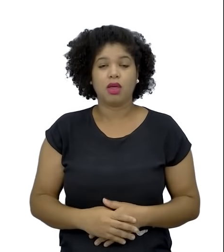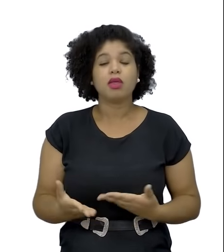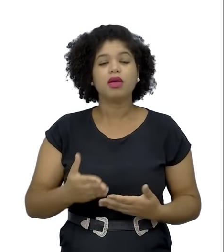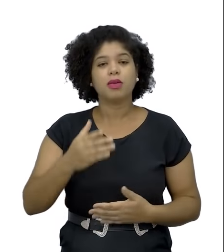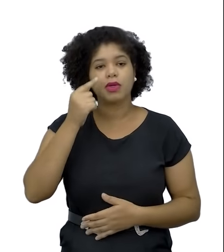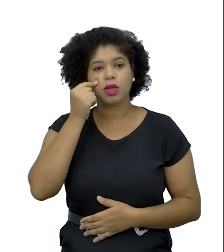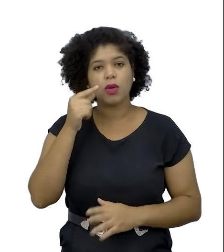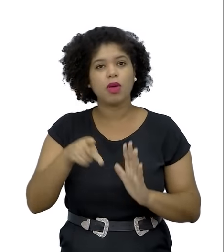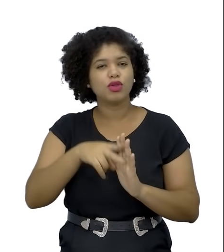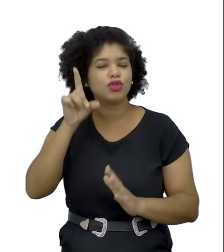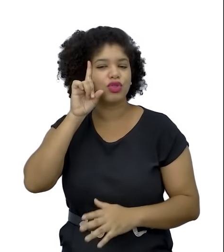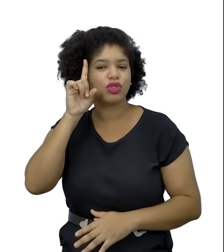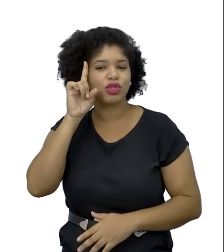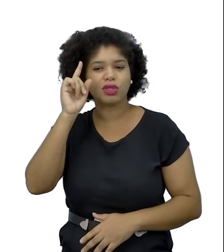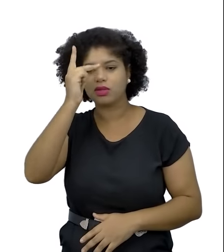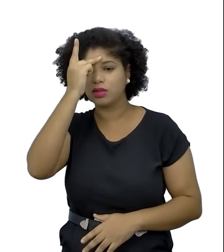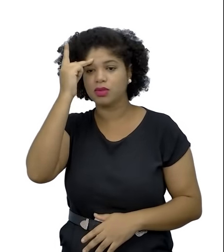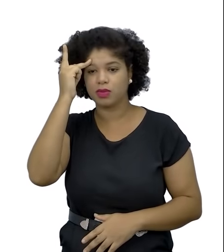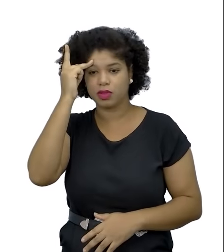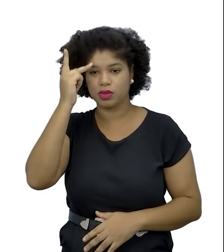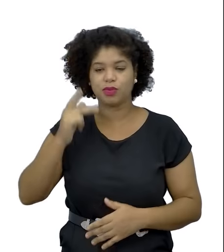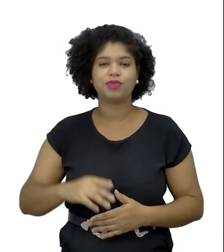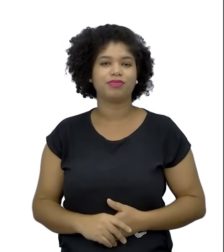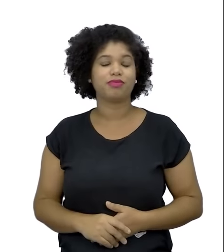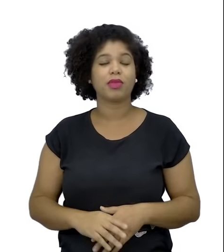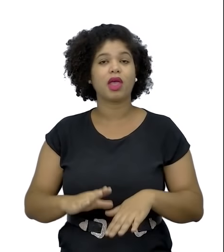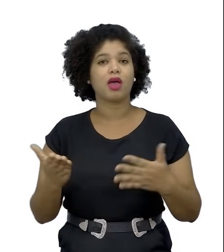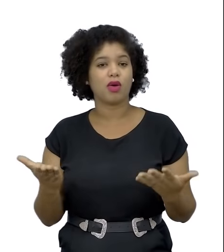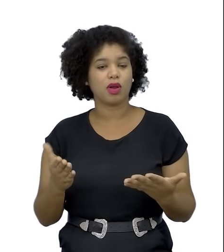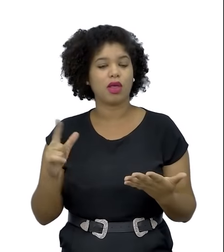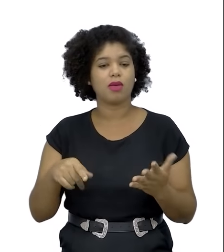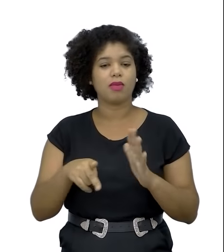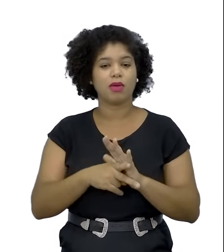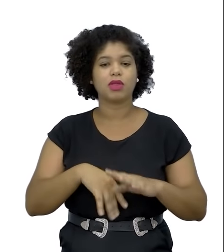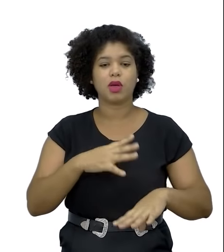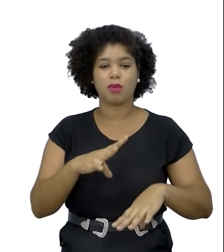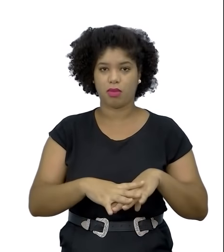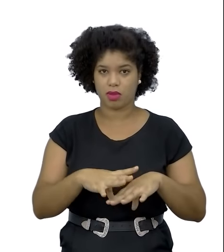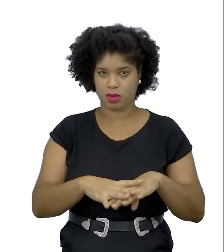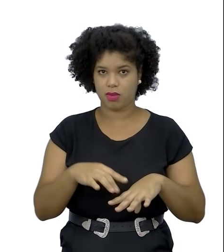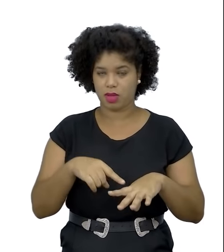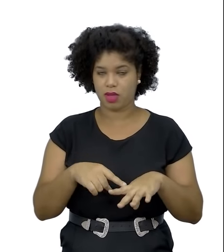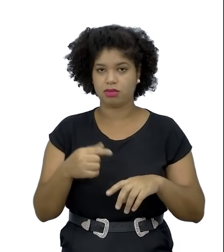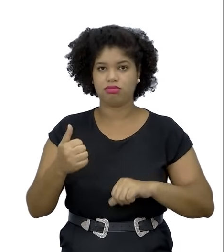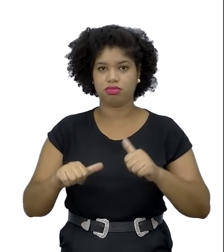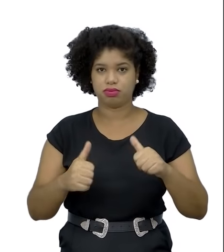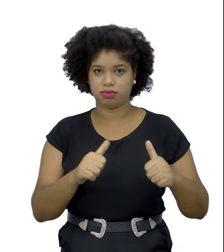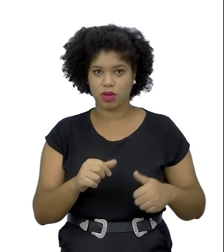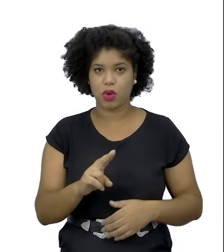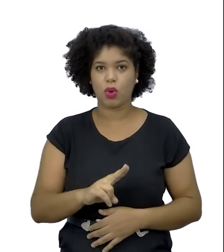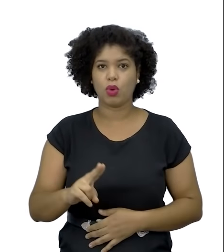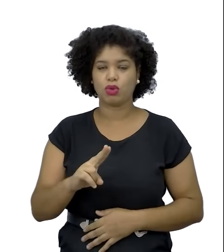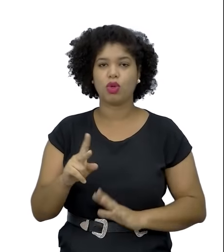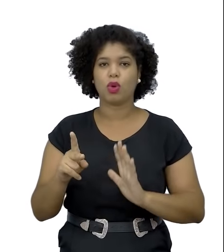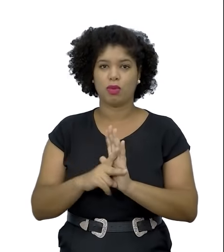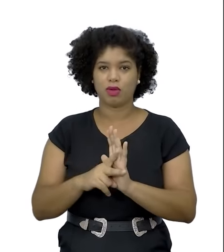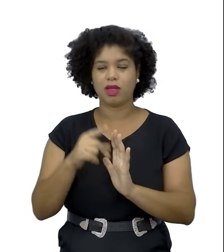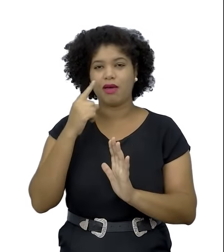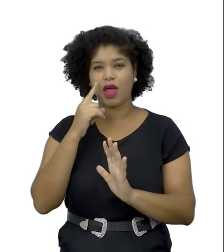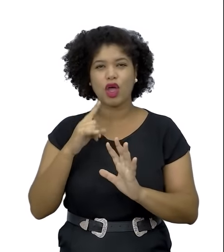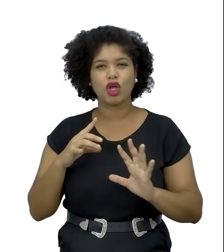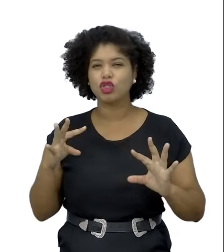no cotidiano das pessoas e é a base mais elementar da matemática, utilizado por todos